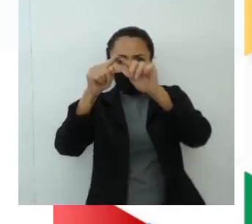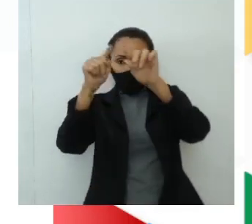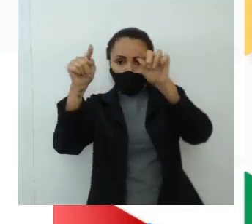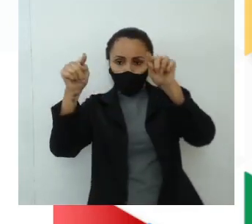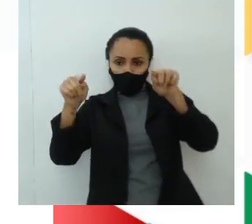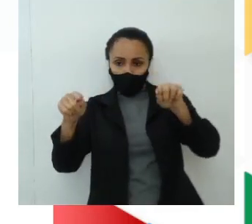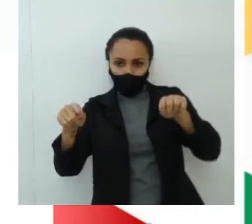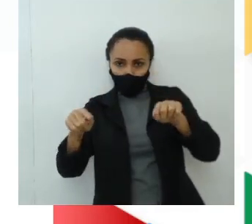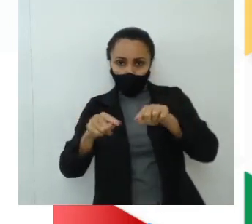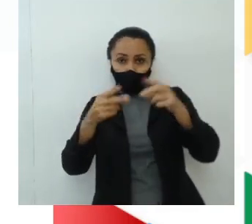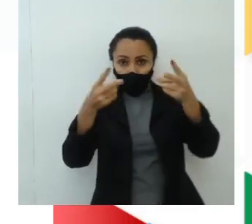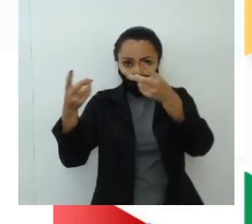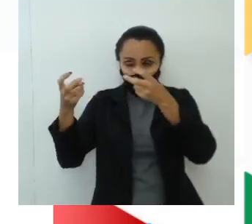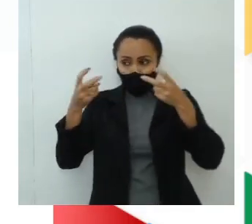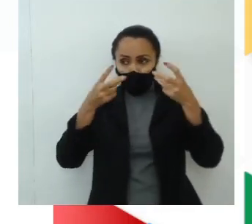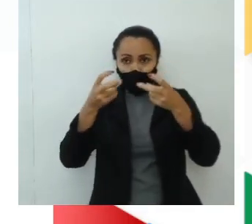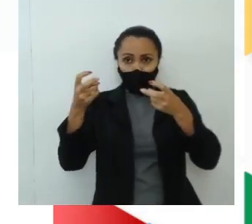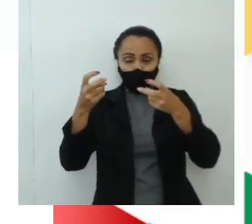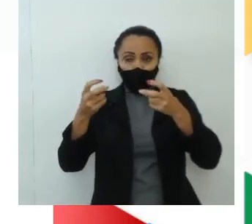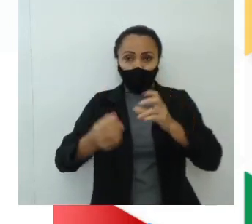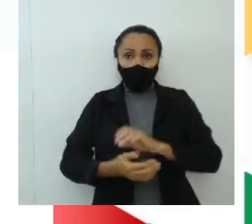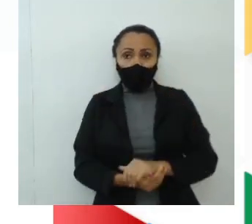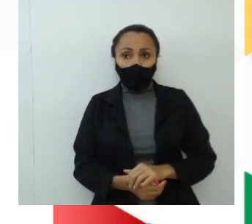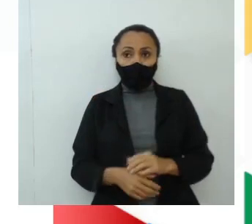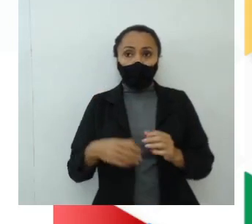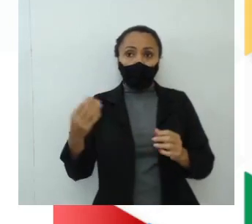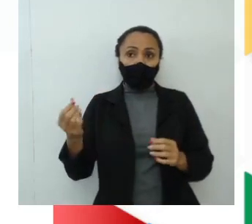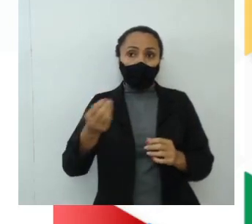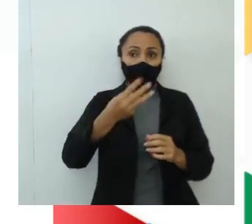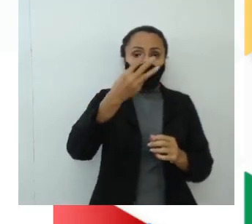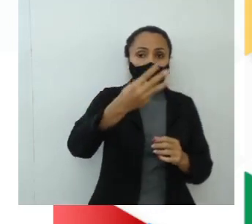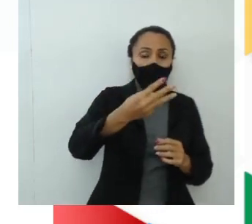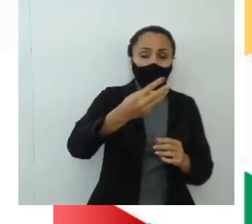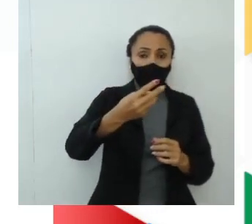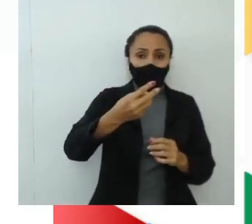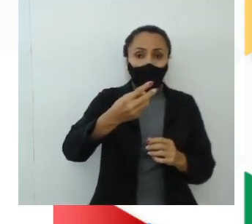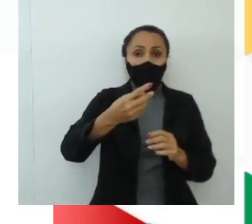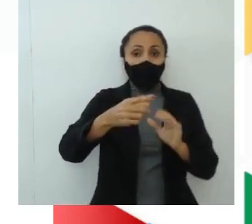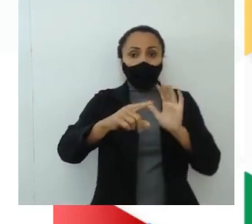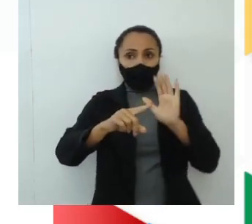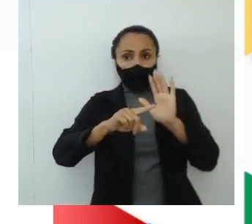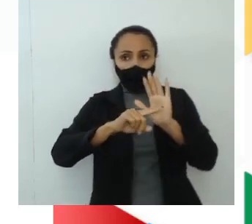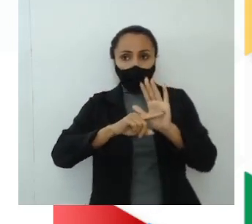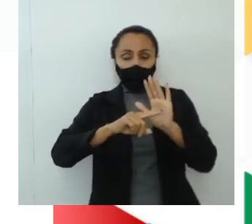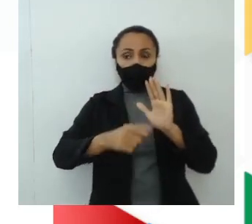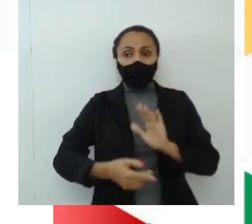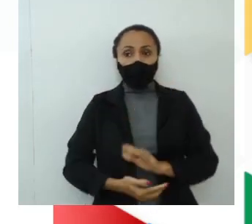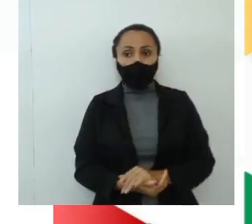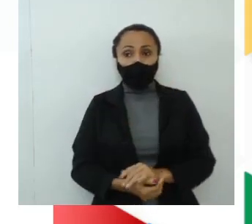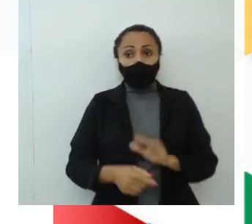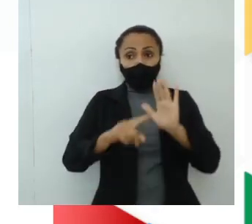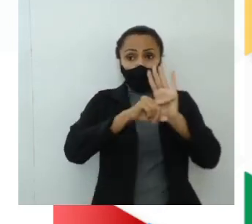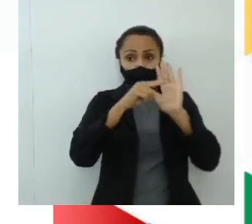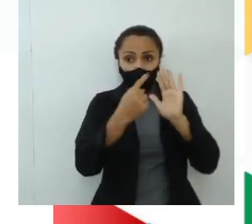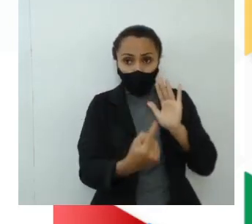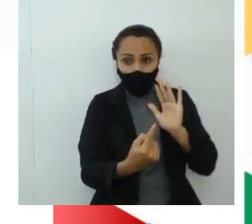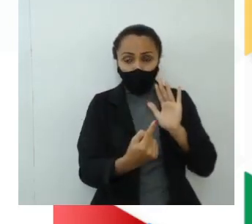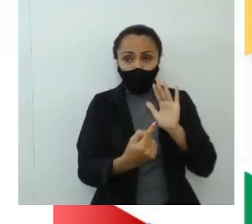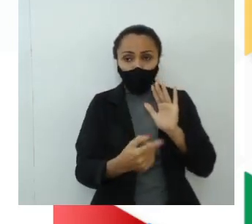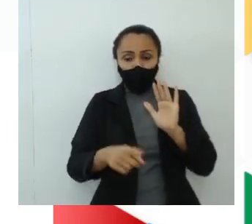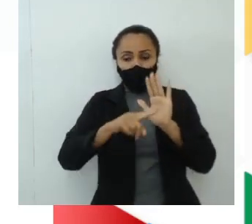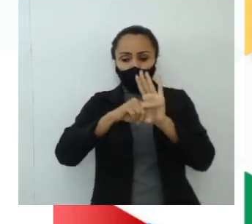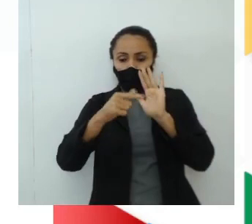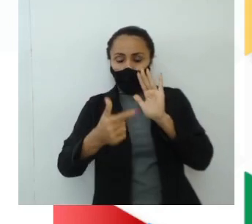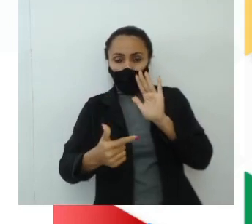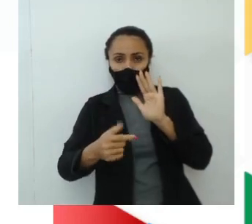quadriculada. Tá vendo comigo? Então, eu vou botar 3 para baixo e eu vou botar 3 para baixo. Então, é menos 1 para menos